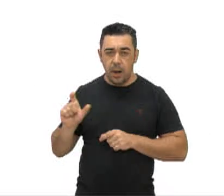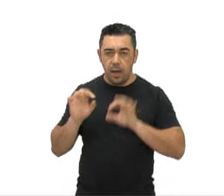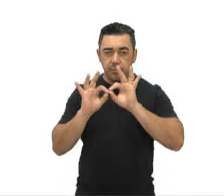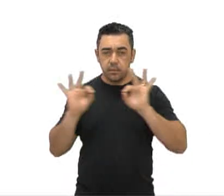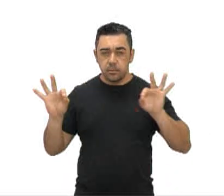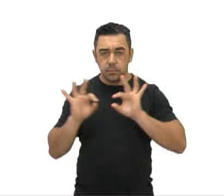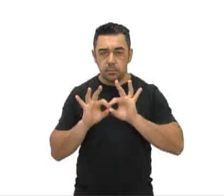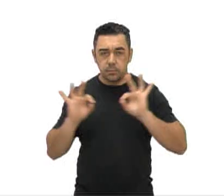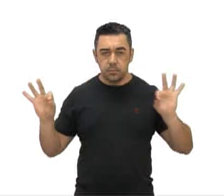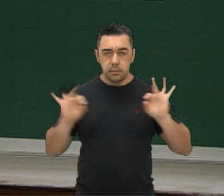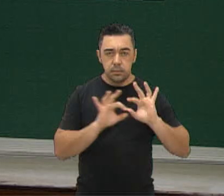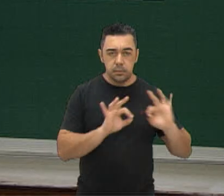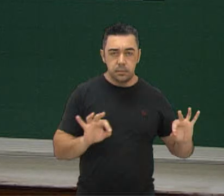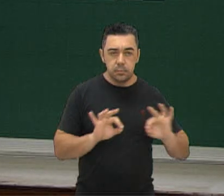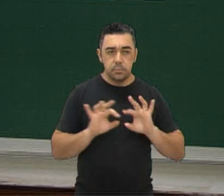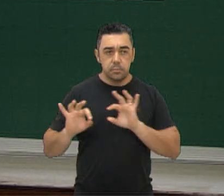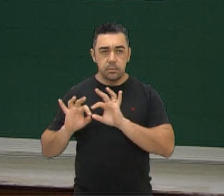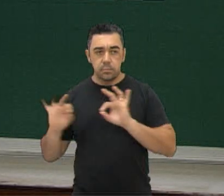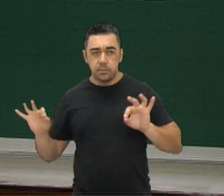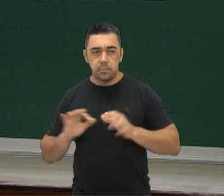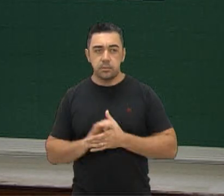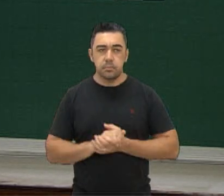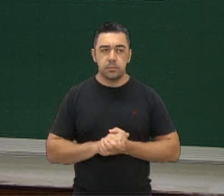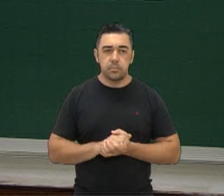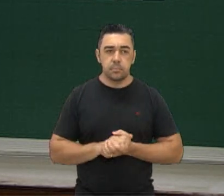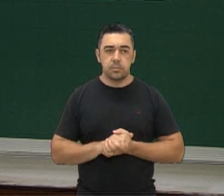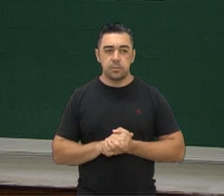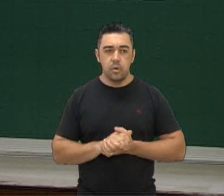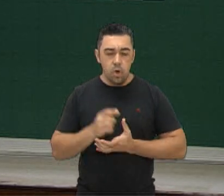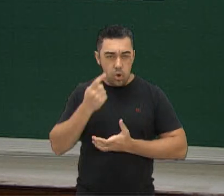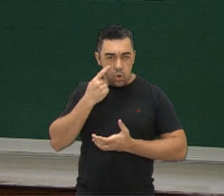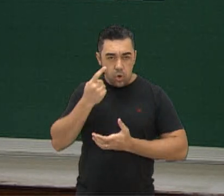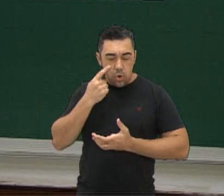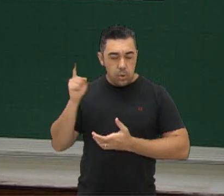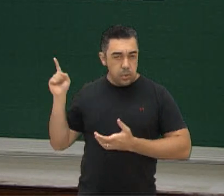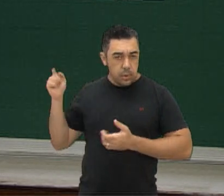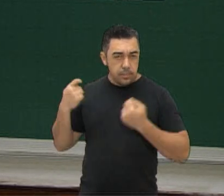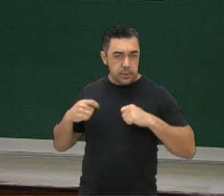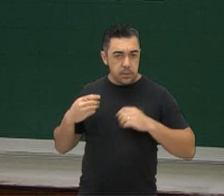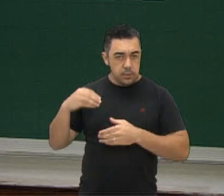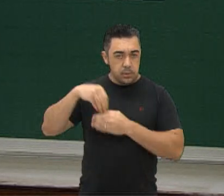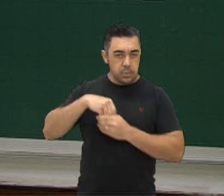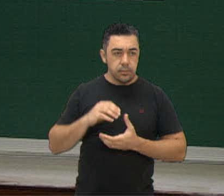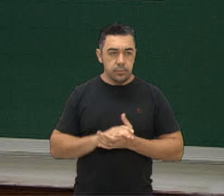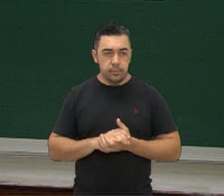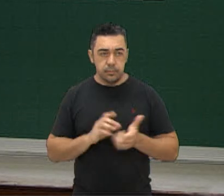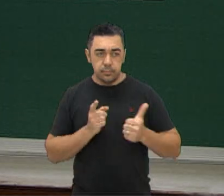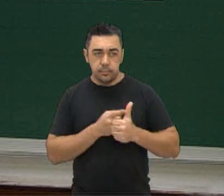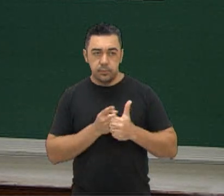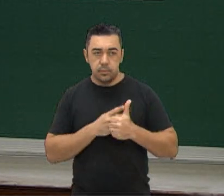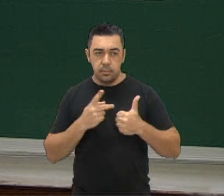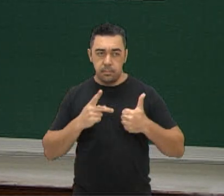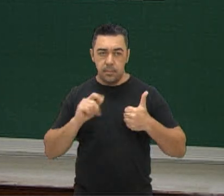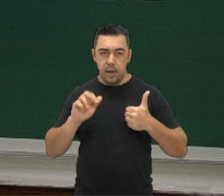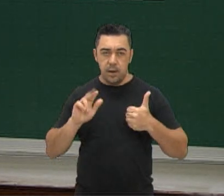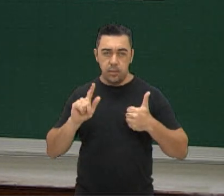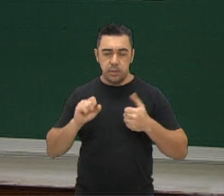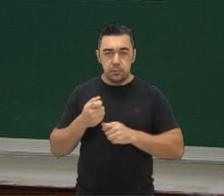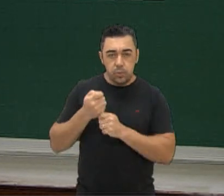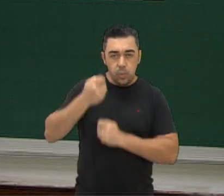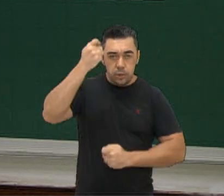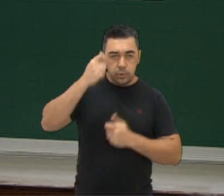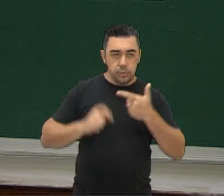guantes ou uma roupa bem ligeira. Olha só o que precisa ter nessa mochila. Paraguas,